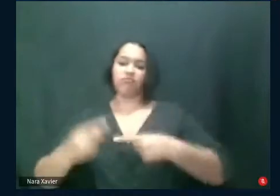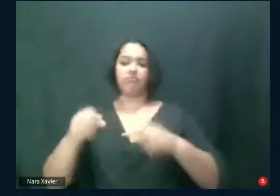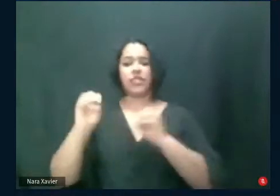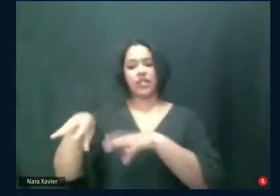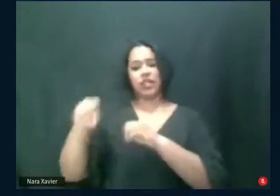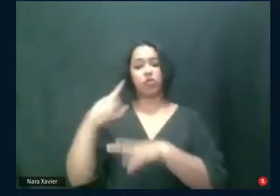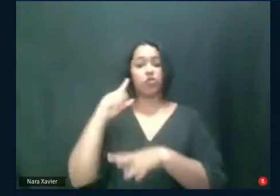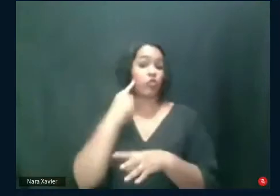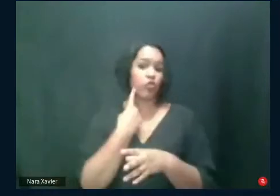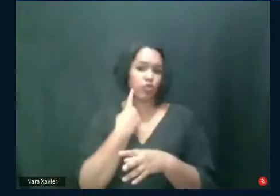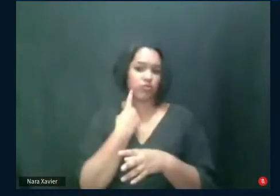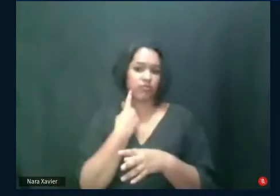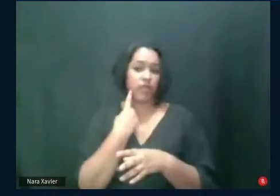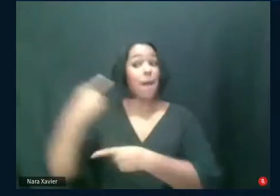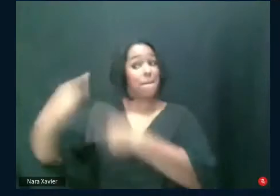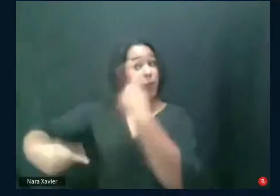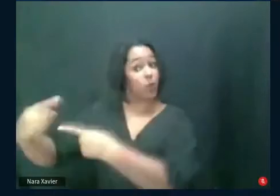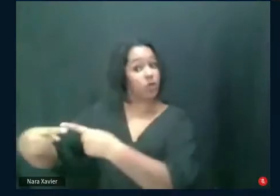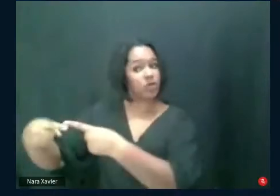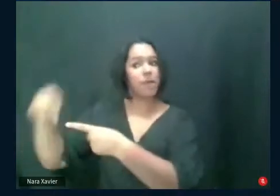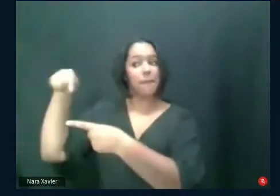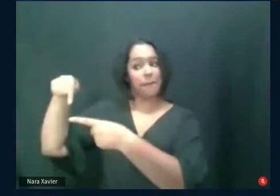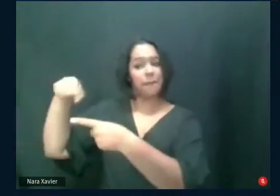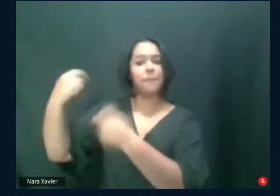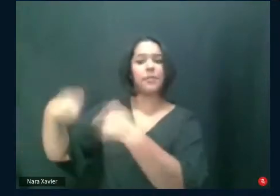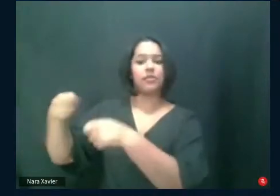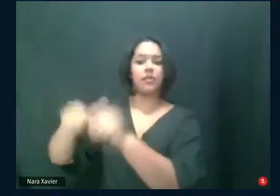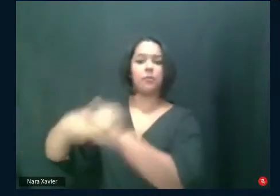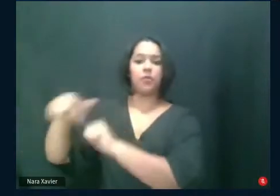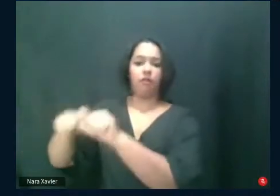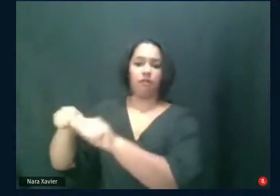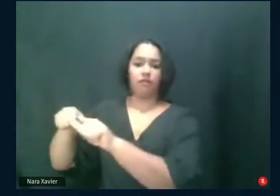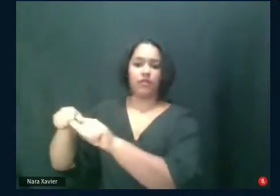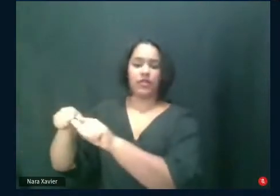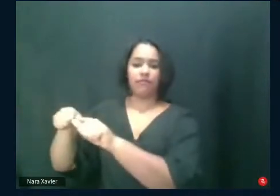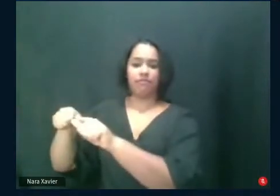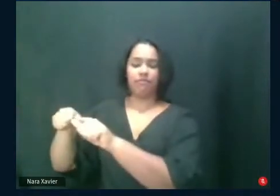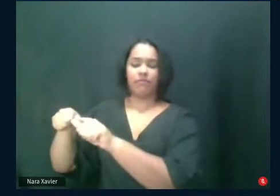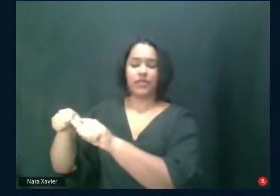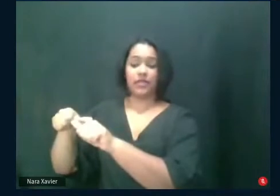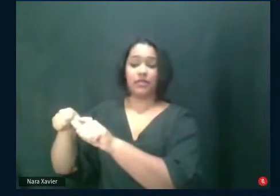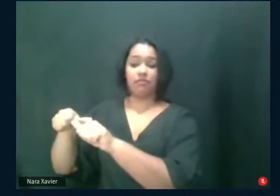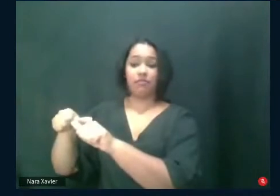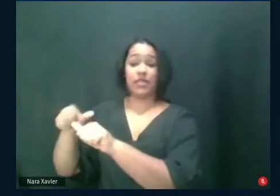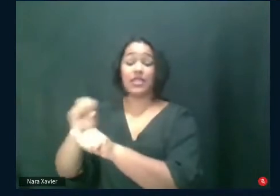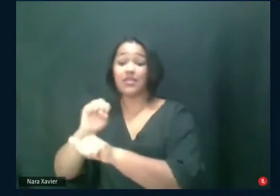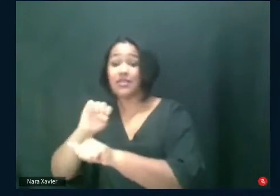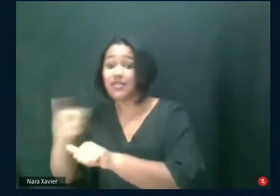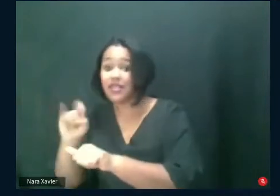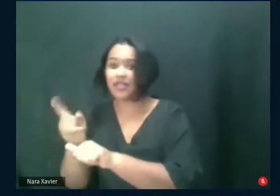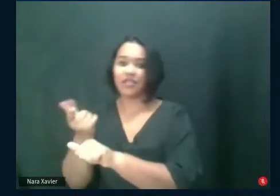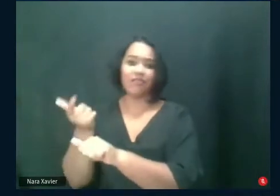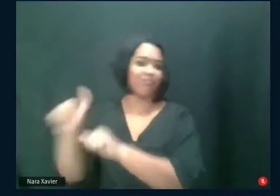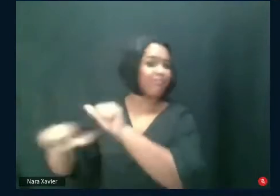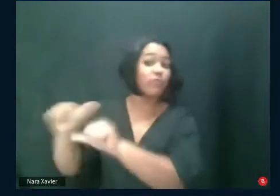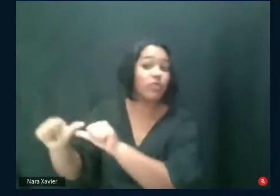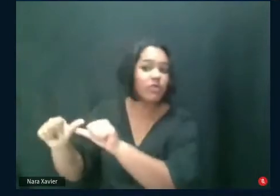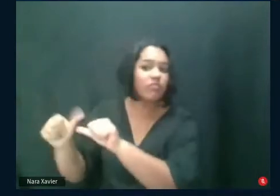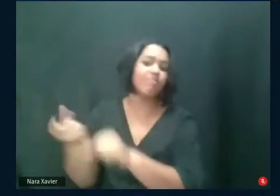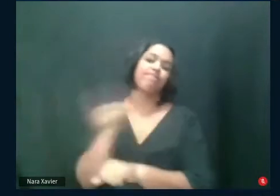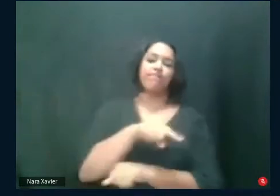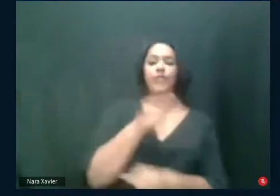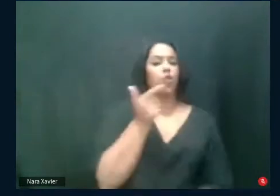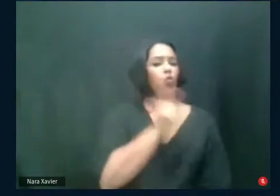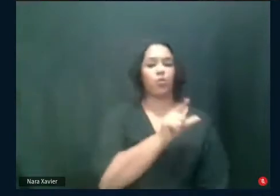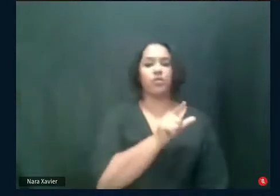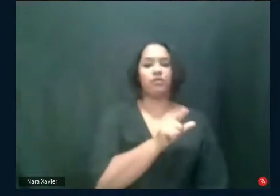senão o CAS nunca vai chegar a trabalhar com competência produtora, por mais que o CAS queira. Né? Então, assim, e outro